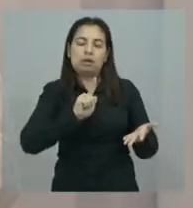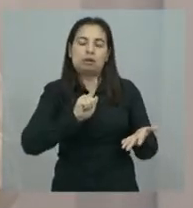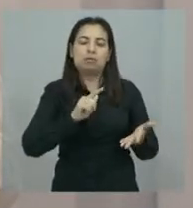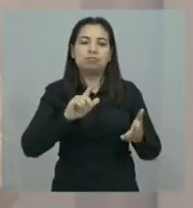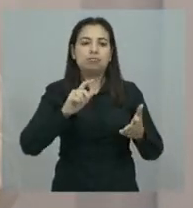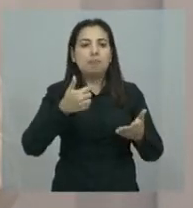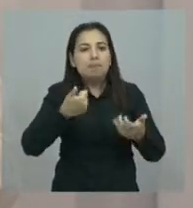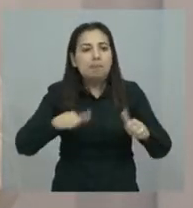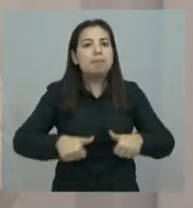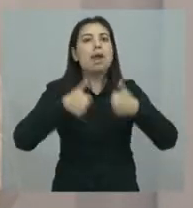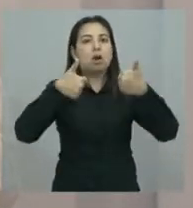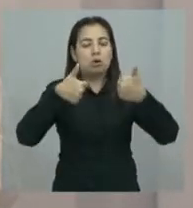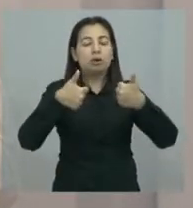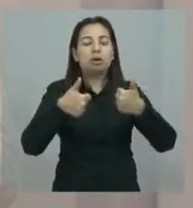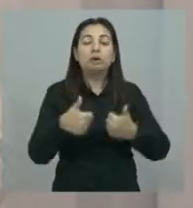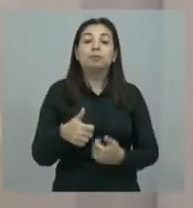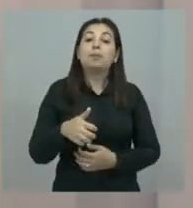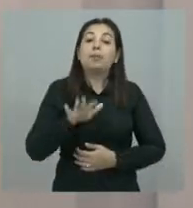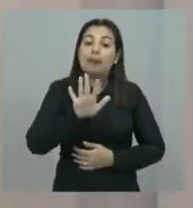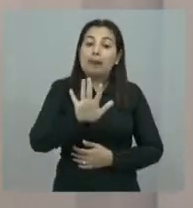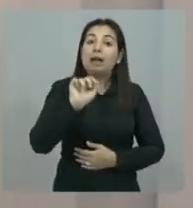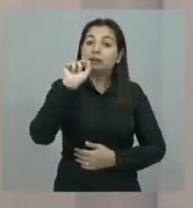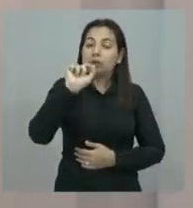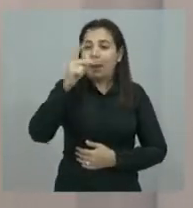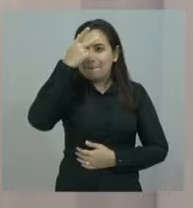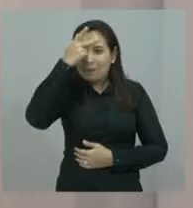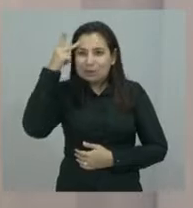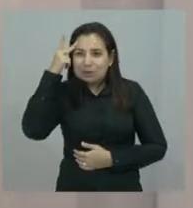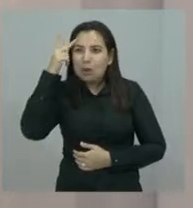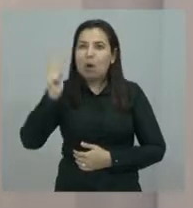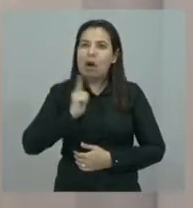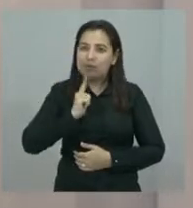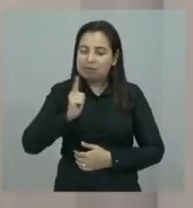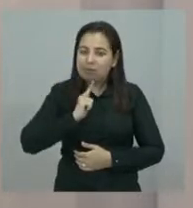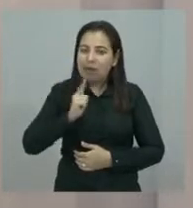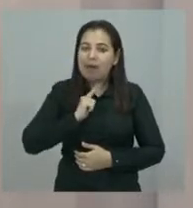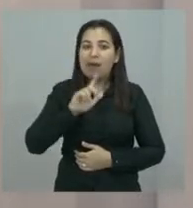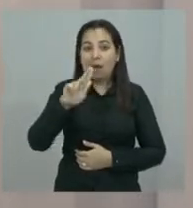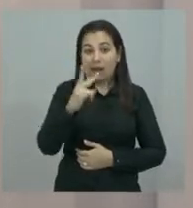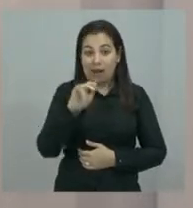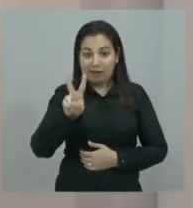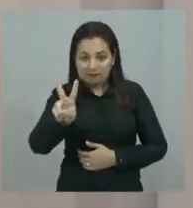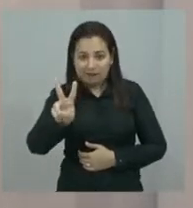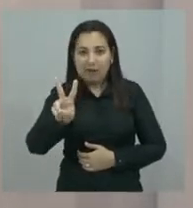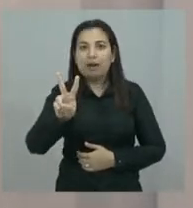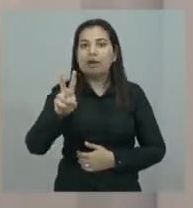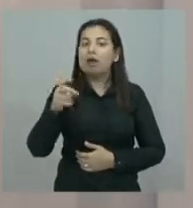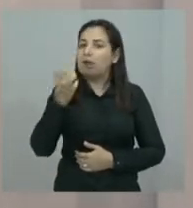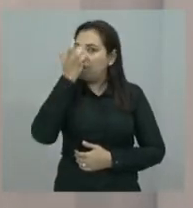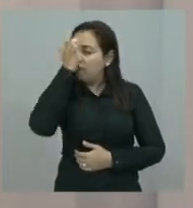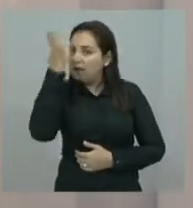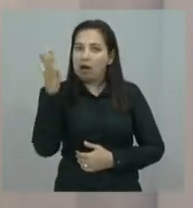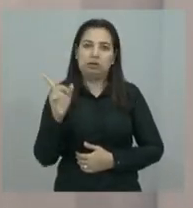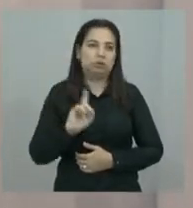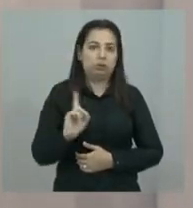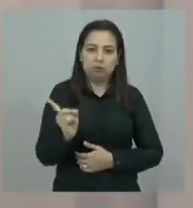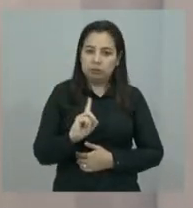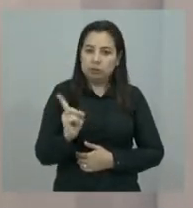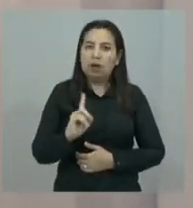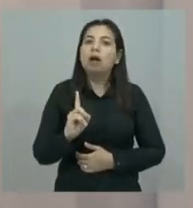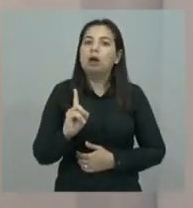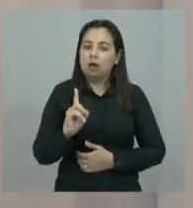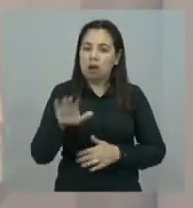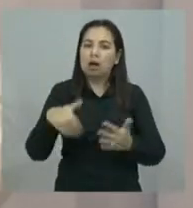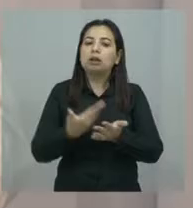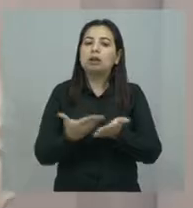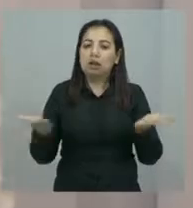pessoas, né, que infelizmente cruzam esse caminho com o HIV, que ainda não é muito fácil, mesmo em tempos de